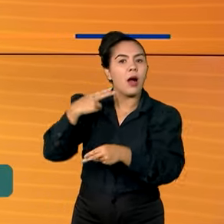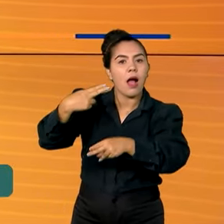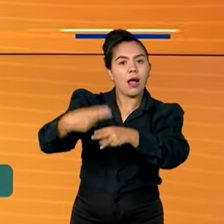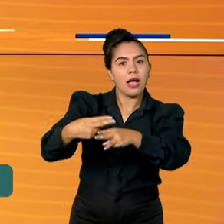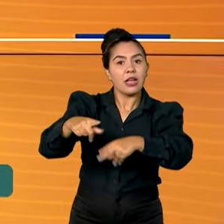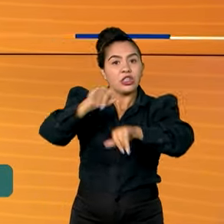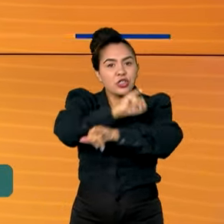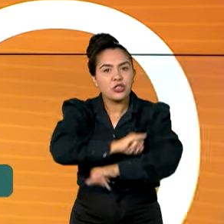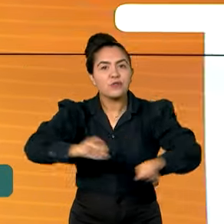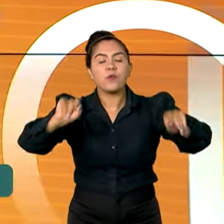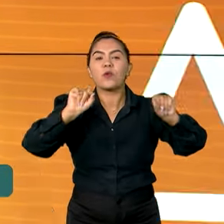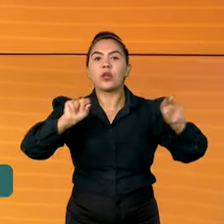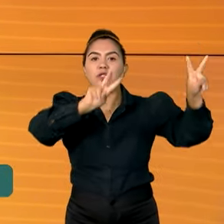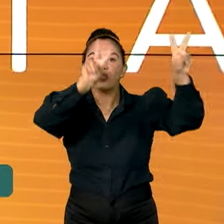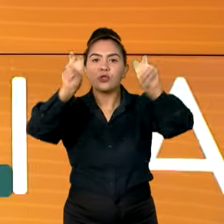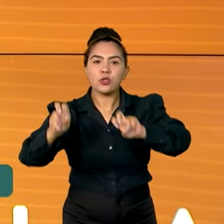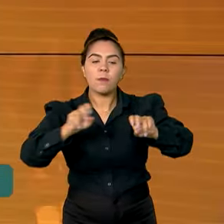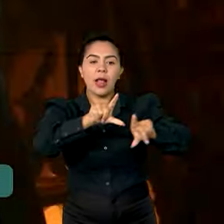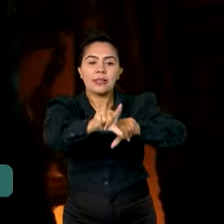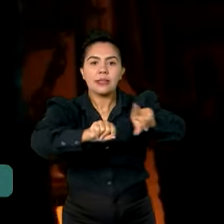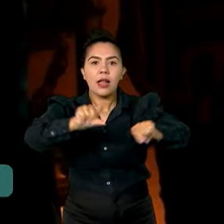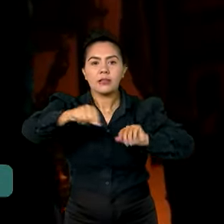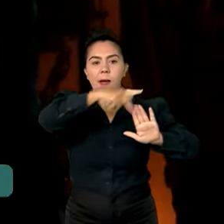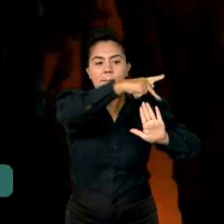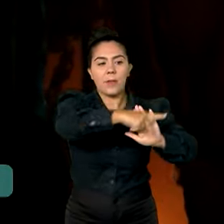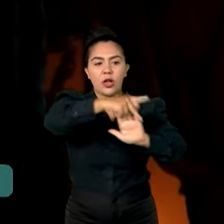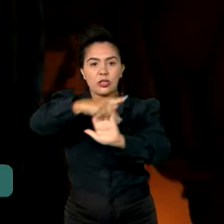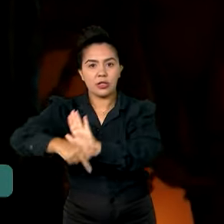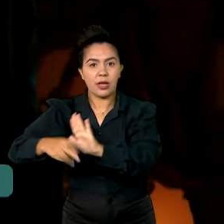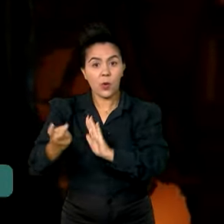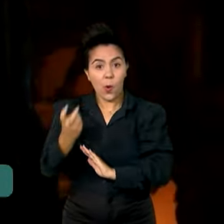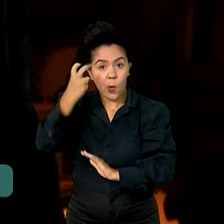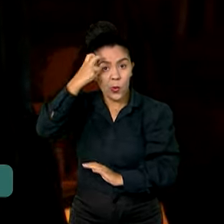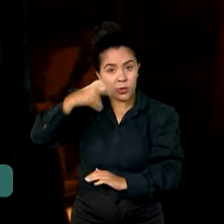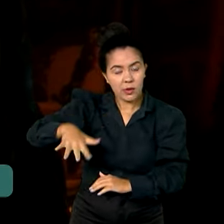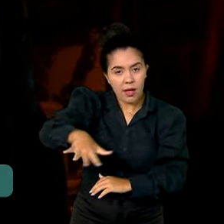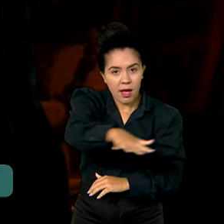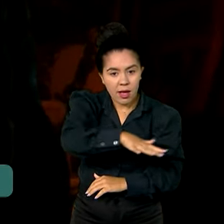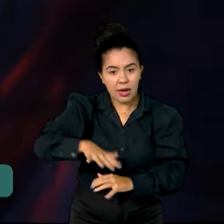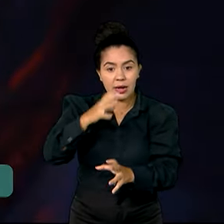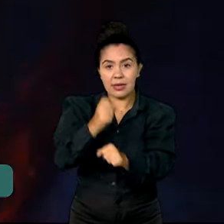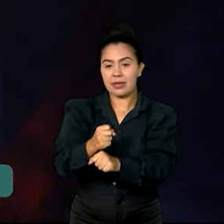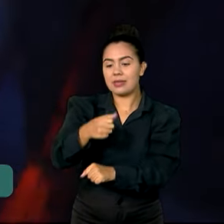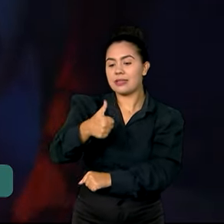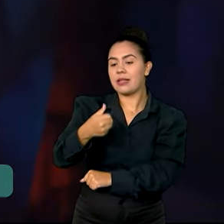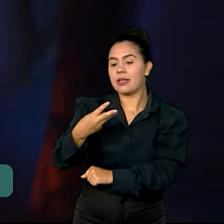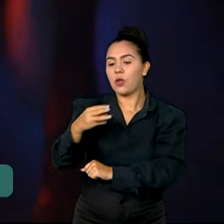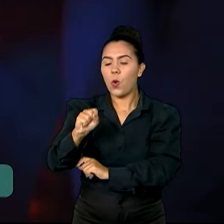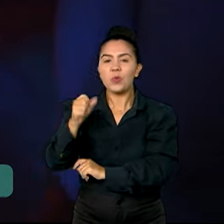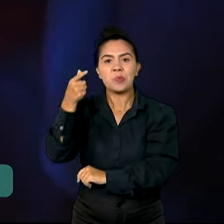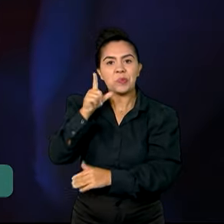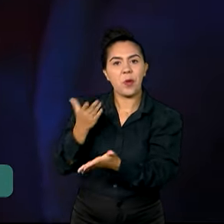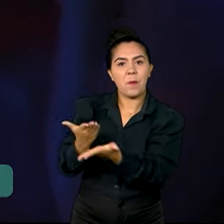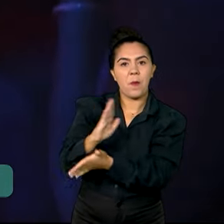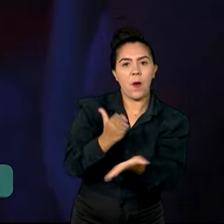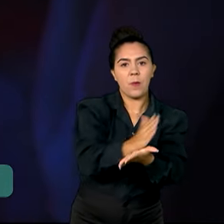Caixa Cultural para o ano que vem. Foram selecionados 138 projetos culturais com investimento